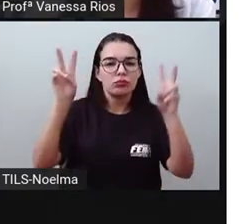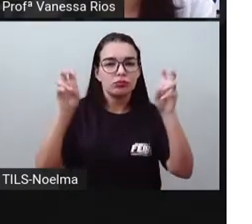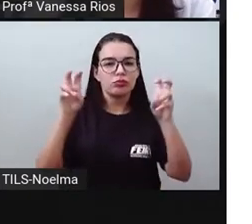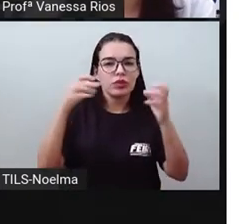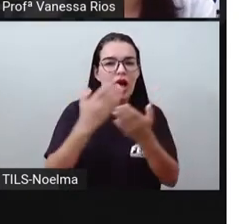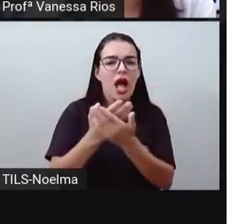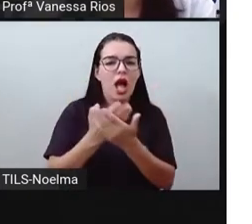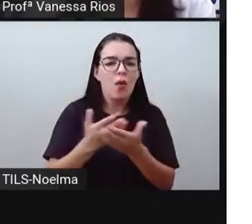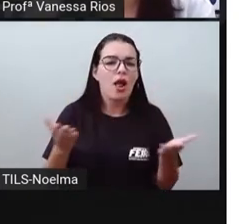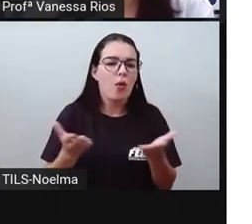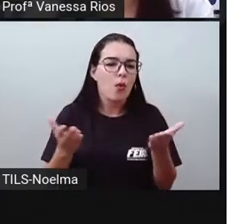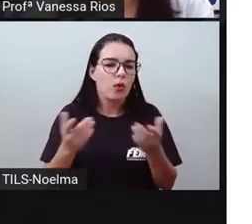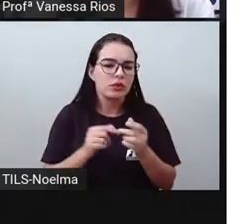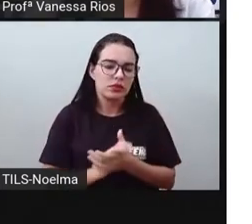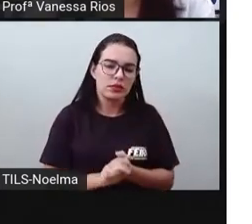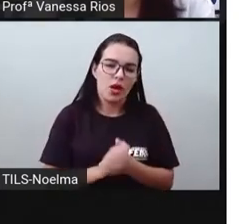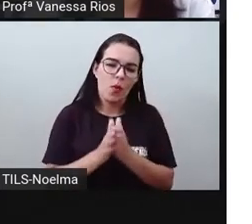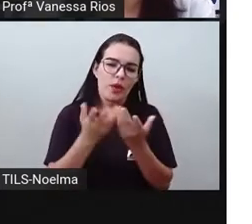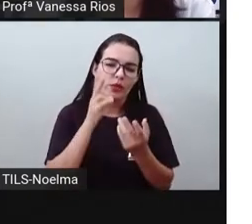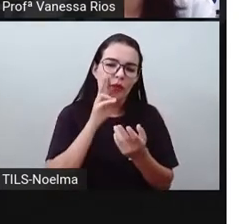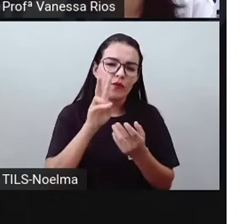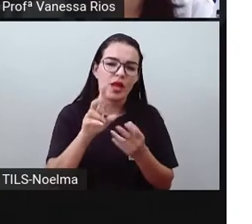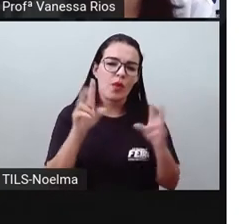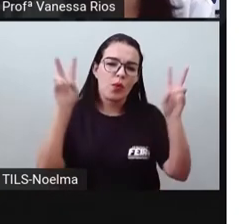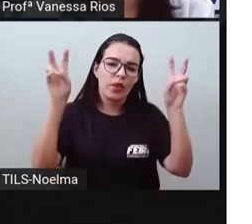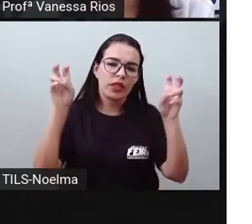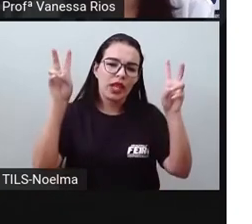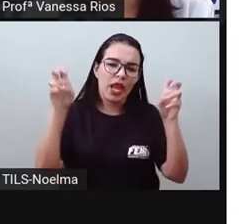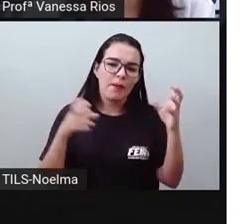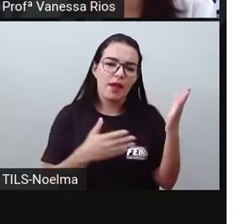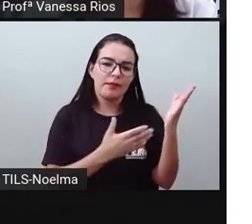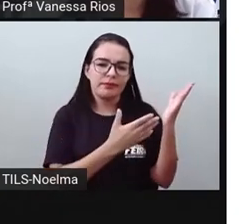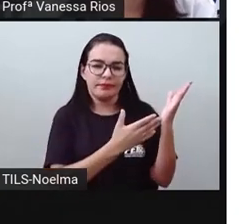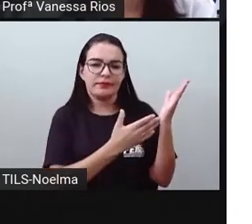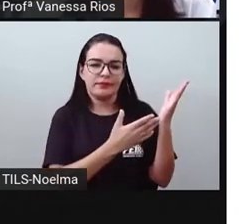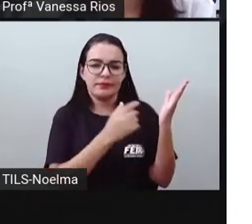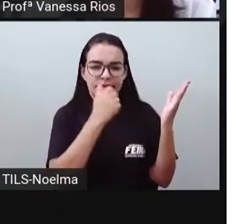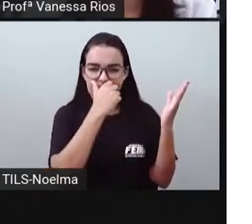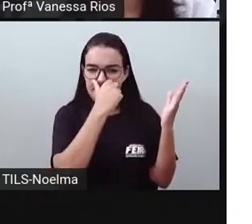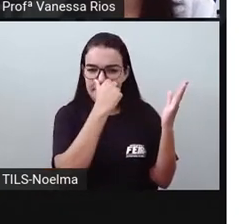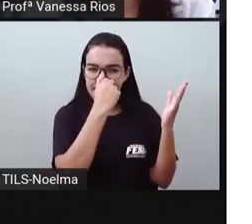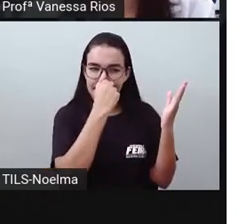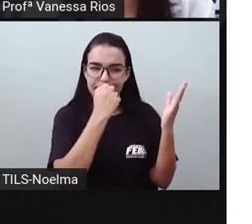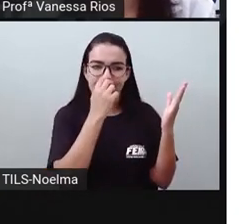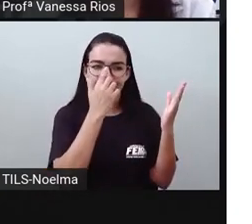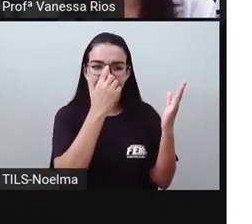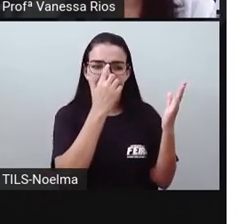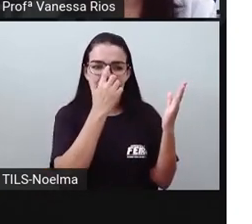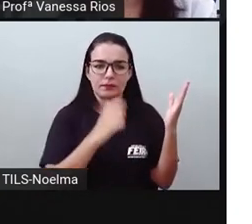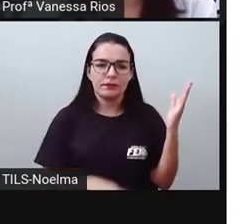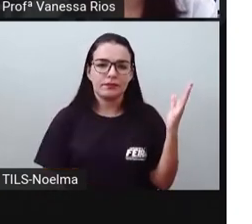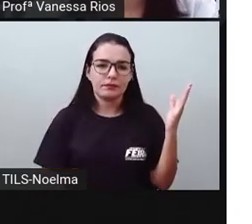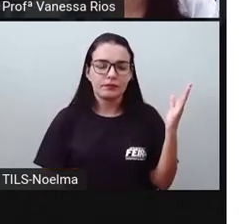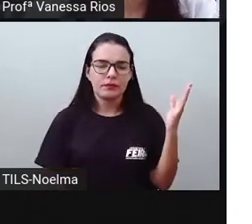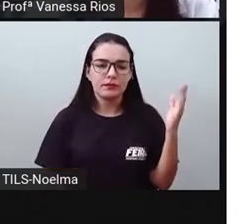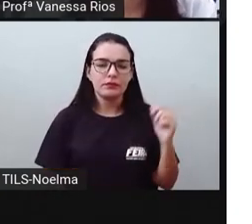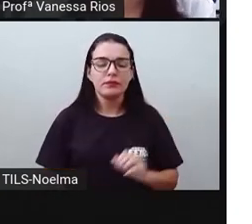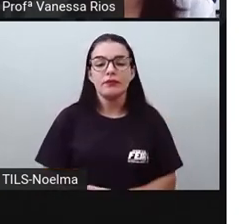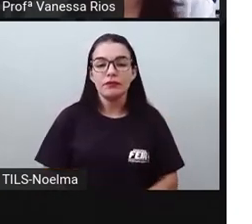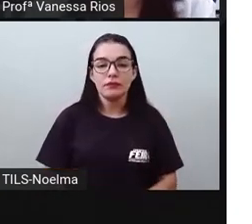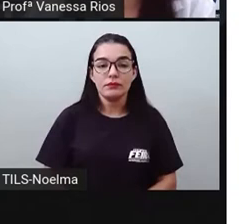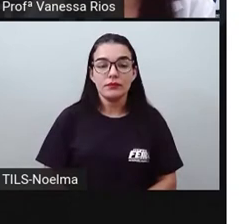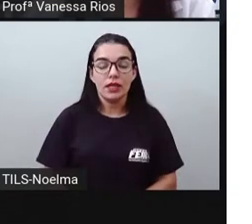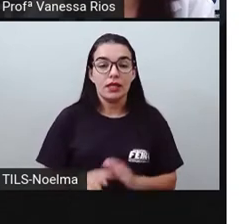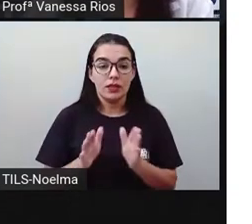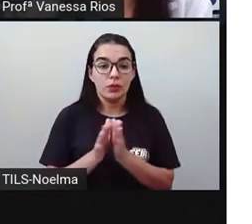assunto da nossa aula quando vocês olham aí o tema, vocês olham o título? A gente observar a produção de resíduos,